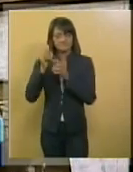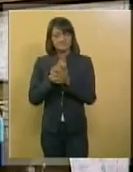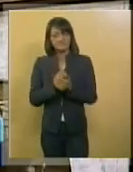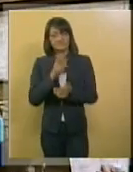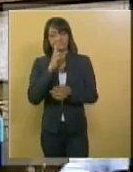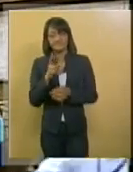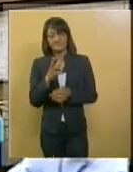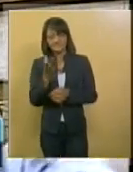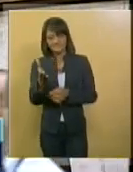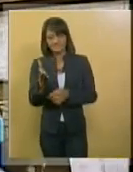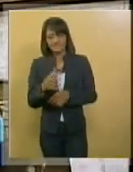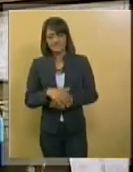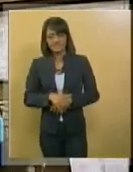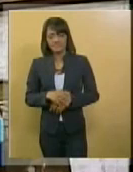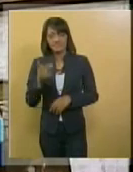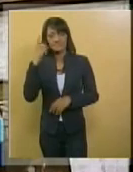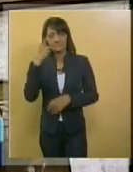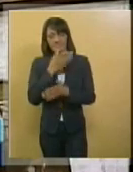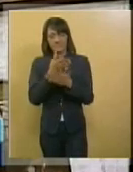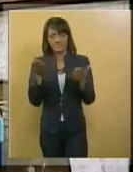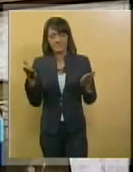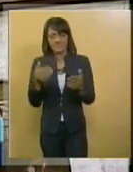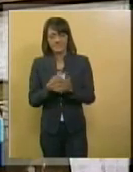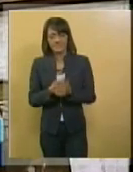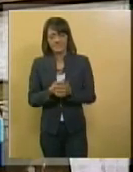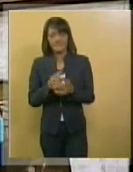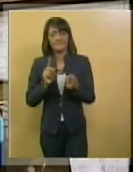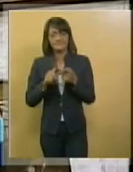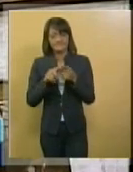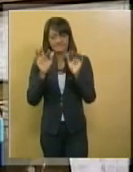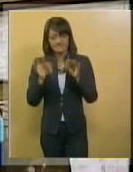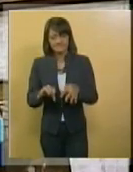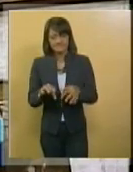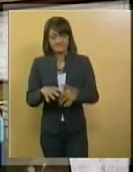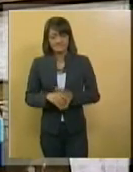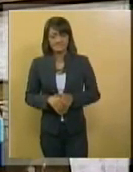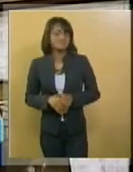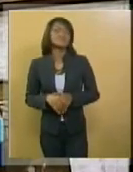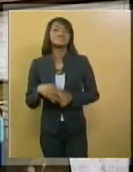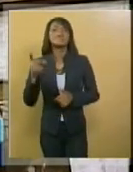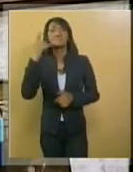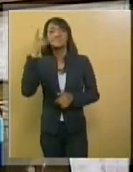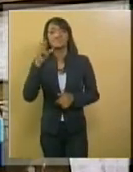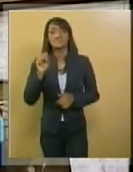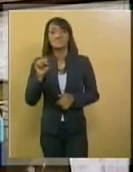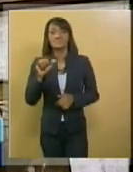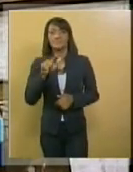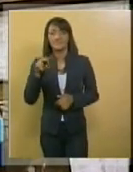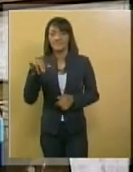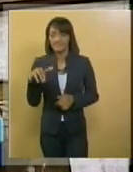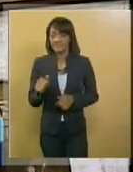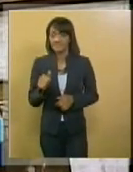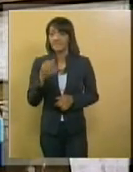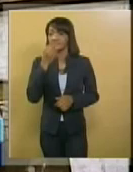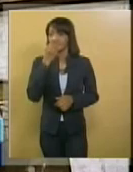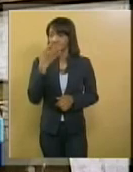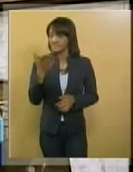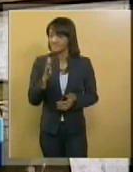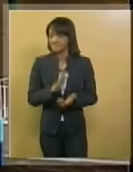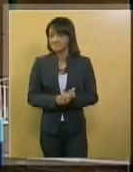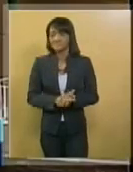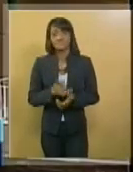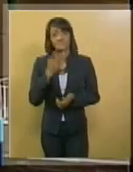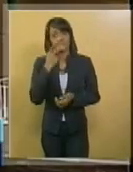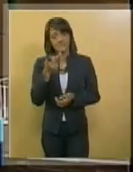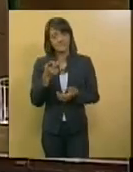responder algo às deputadas e dar as considerações finais. Deputada Silvia, foi muito pertinente a sua